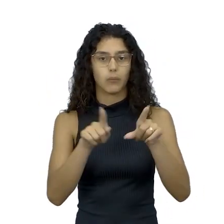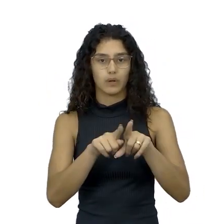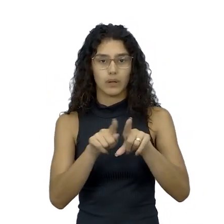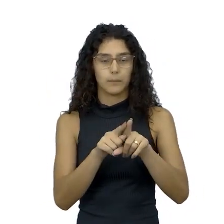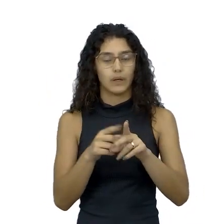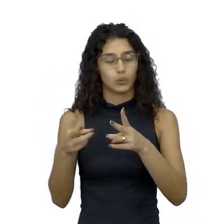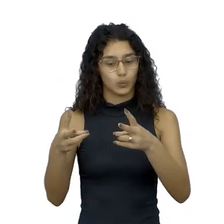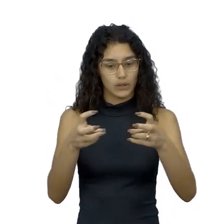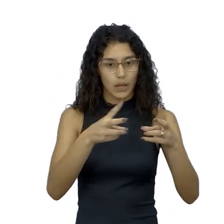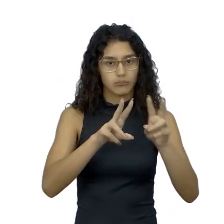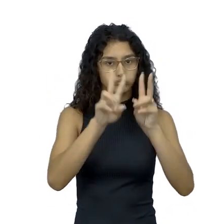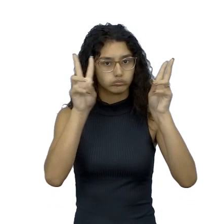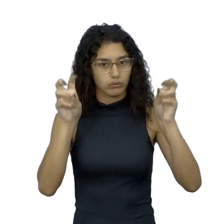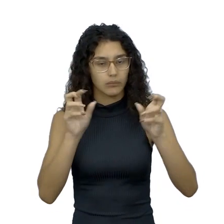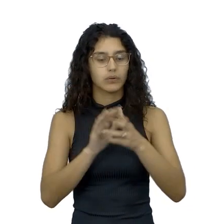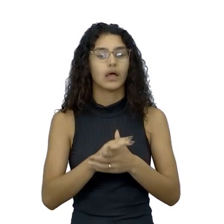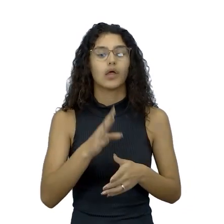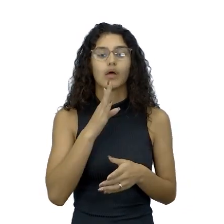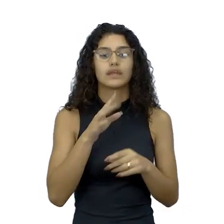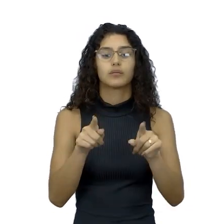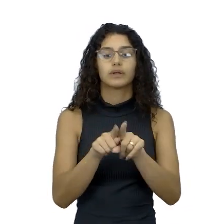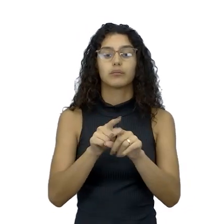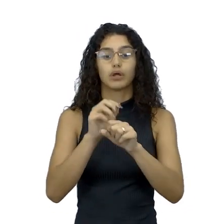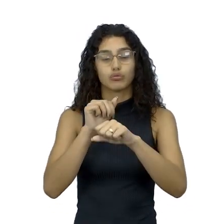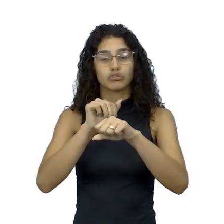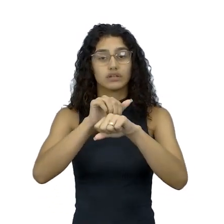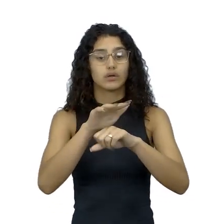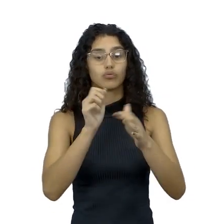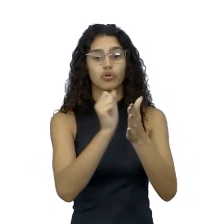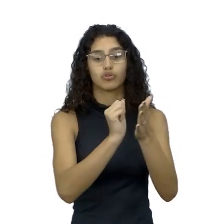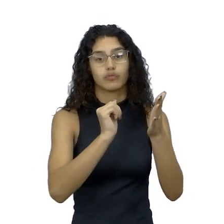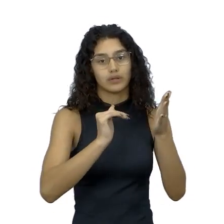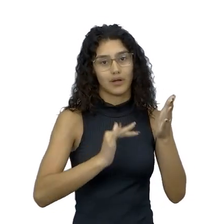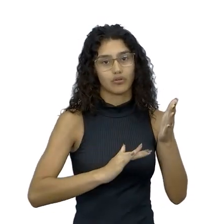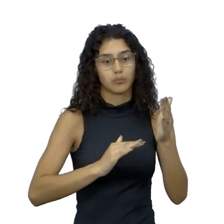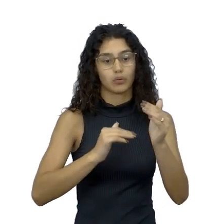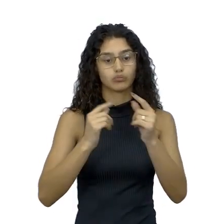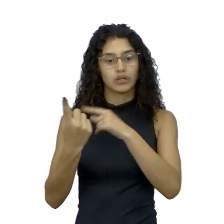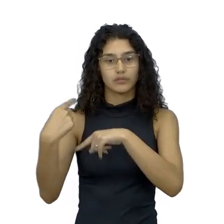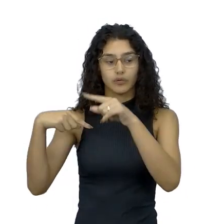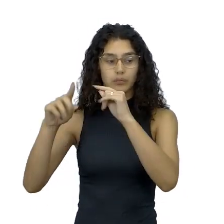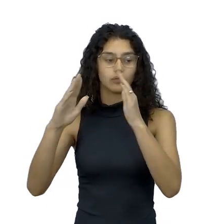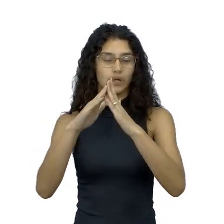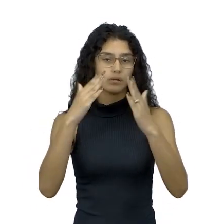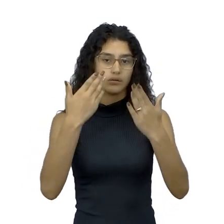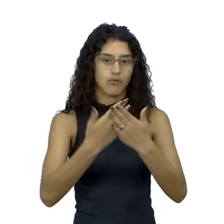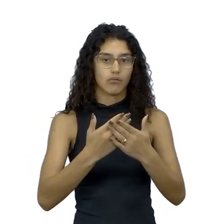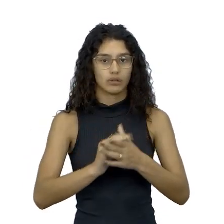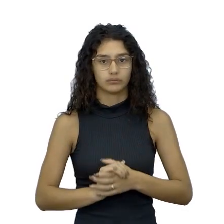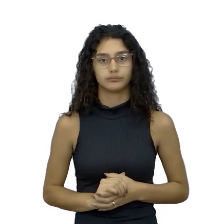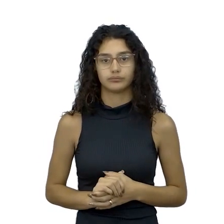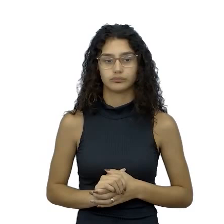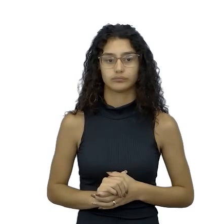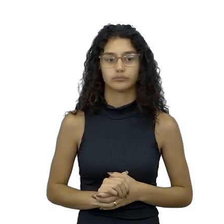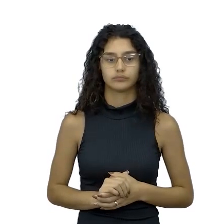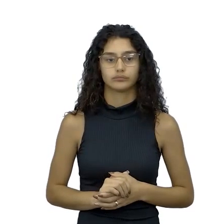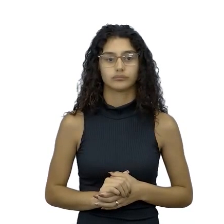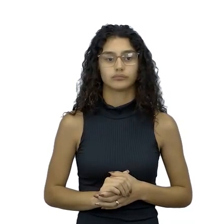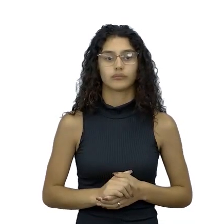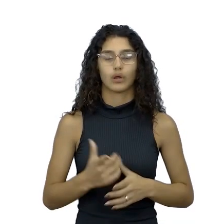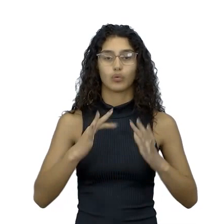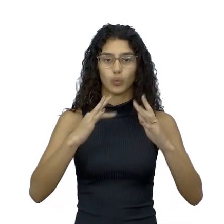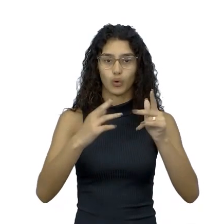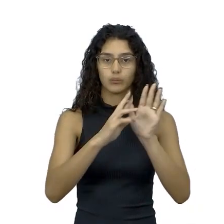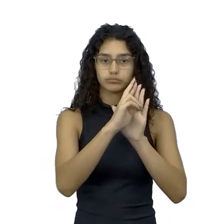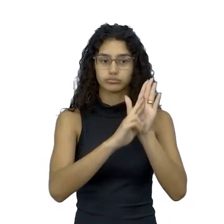nessa temática, e conhecemos as sugestões de atividades para o desdobramento nas escolas. Aqui são todas